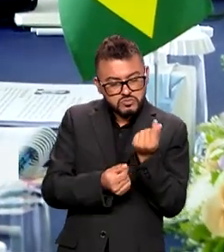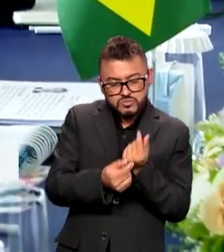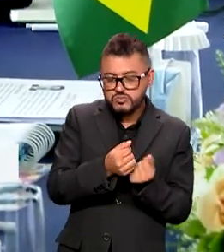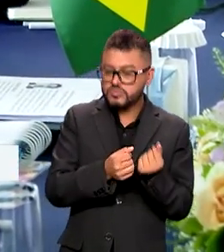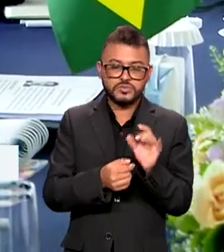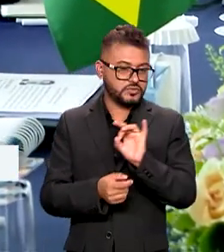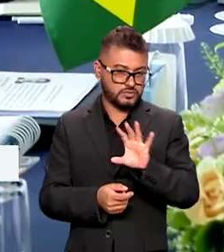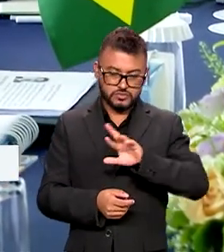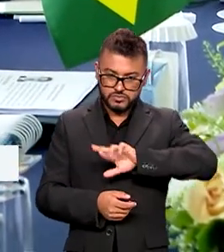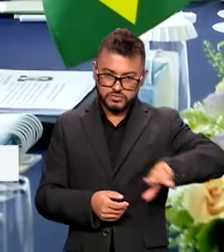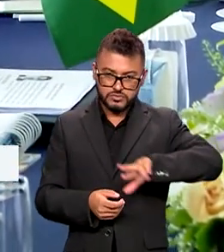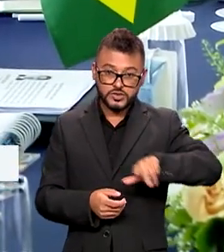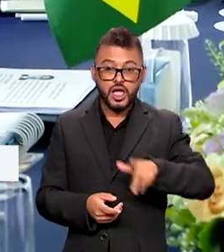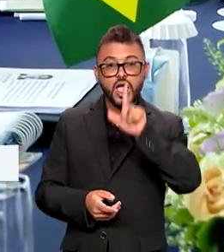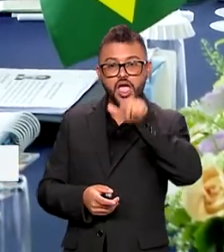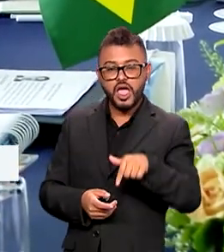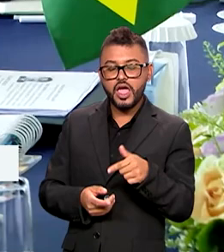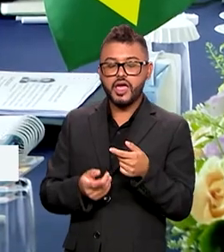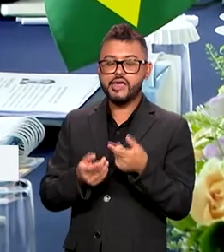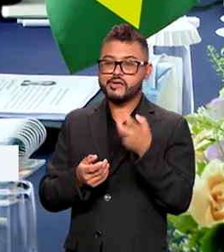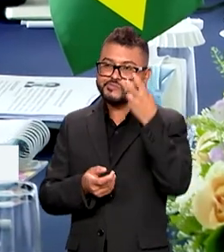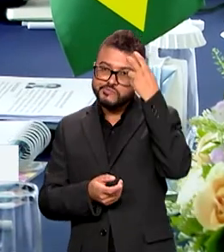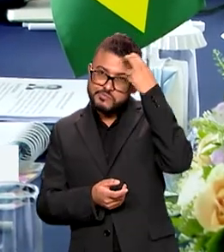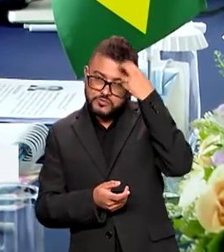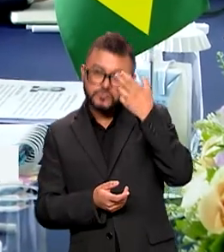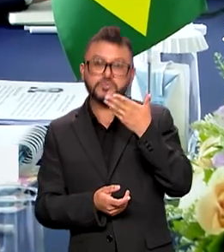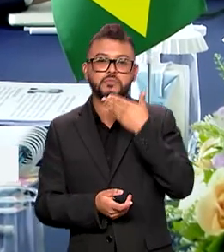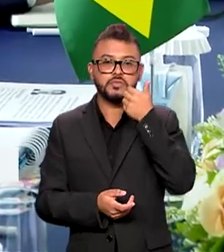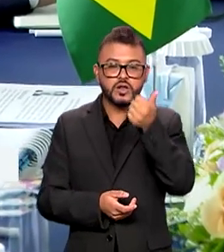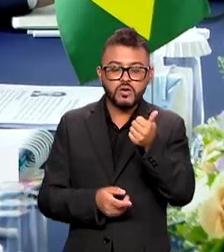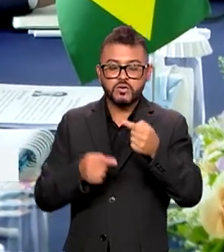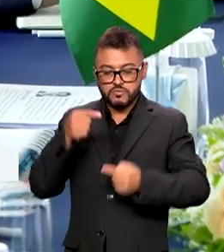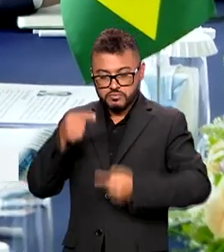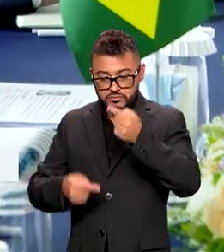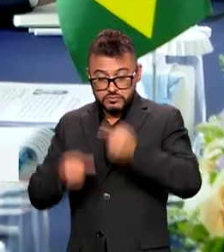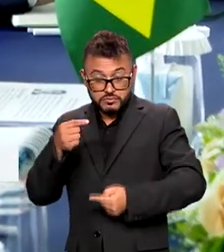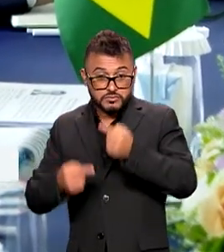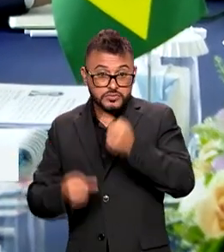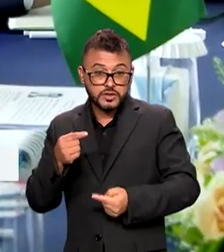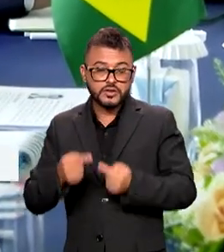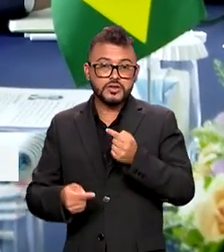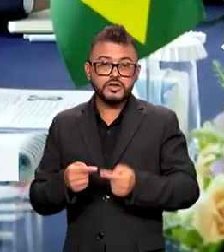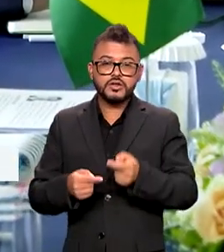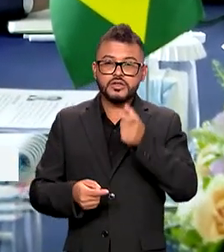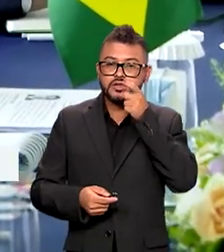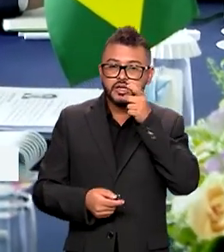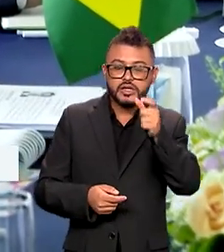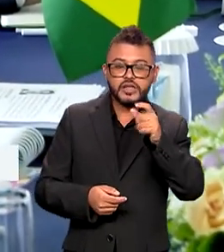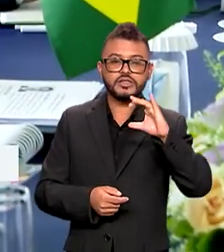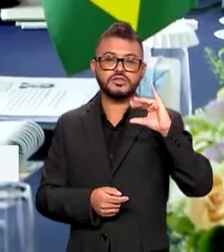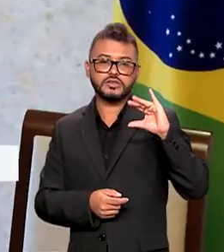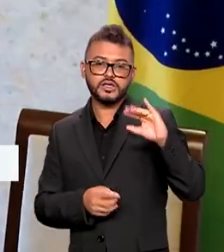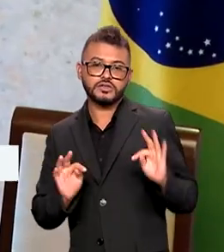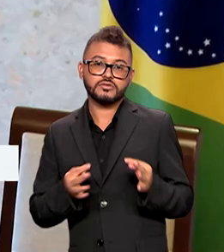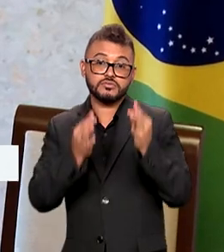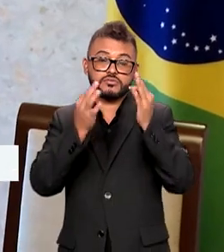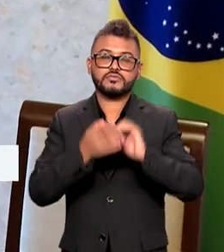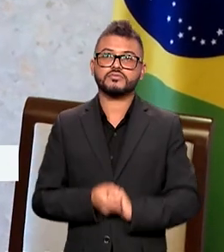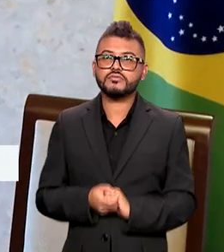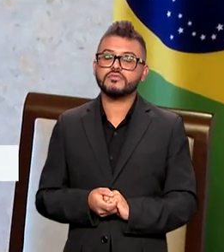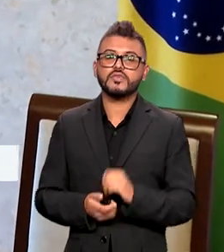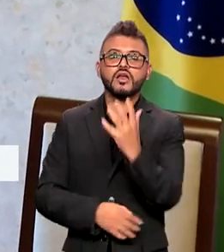comercial, mas do ponto de vista cultural, do ponto de vista político, do ponto de vista da ciência e tecnologia.